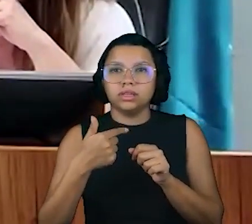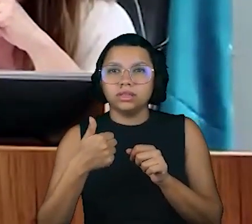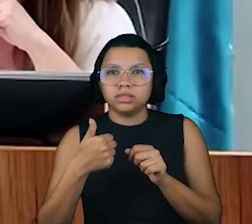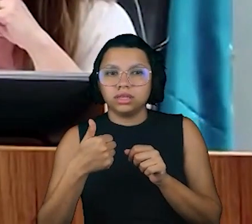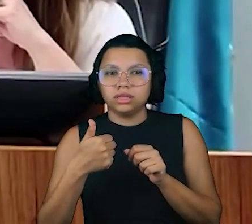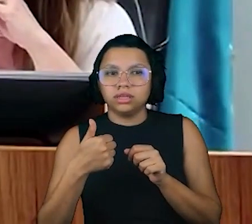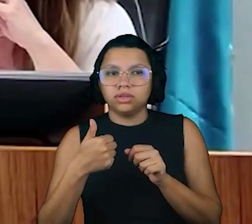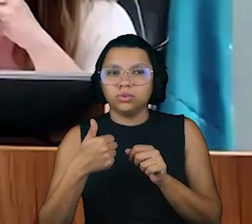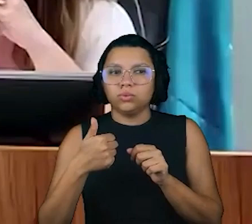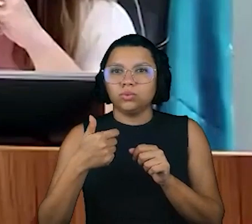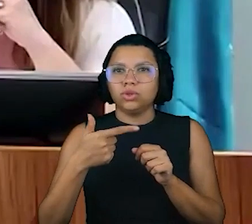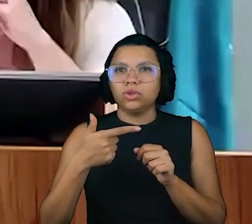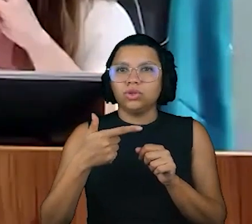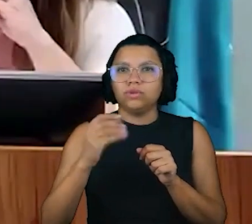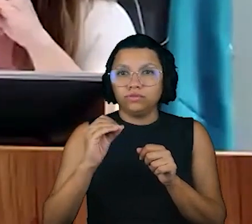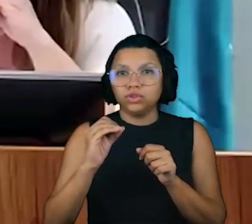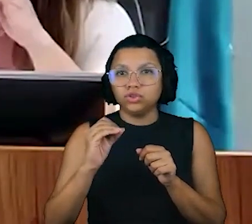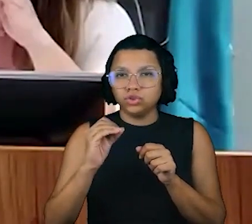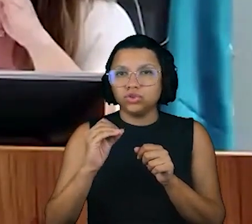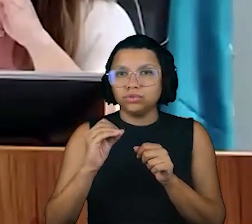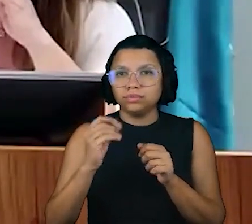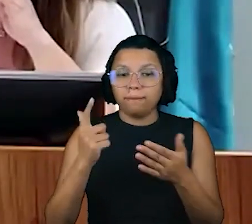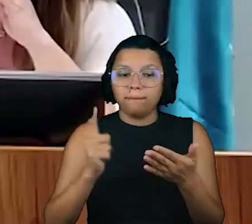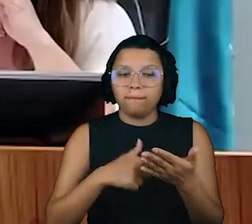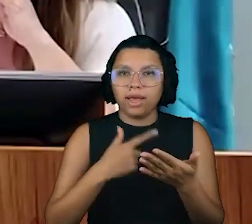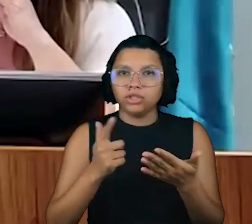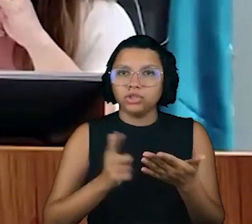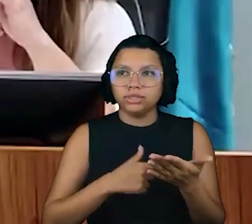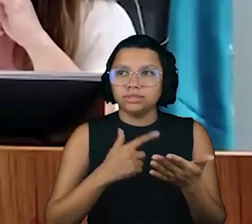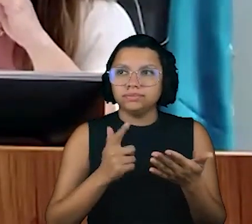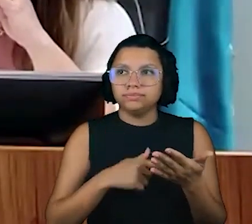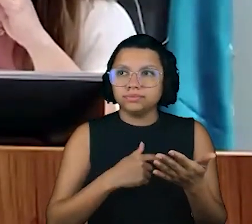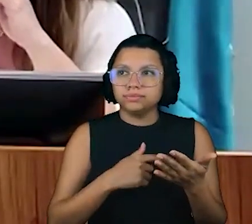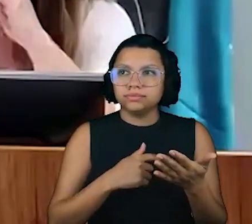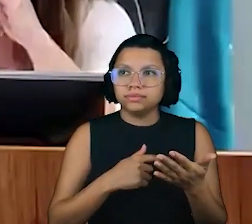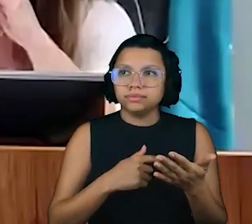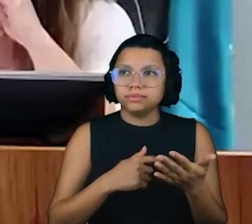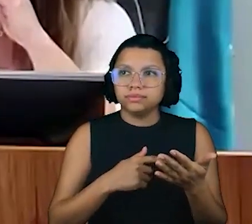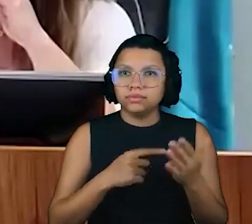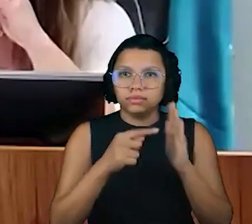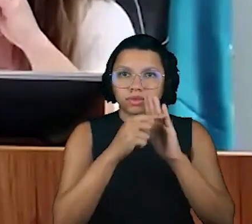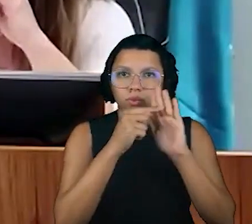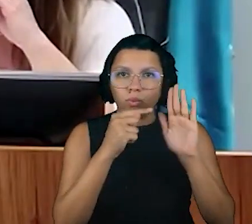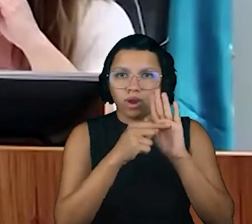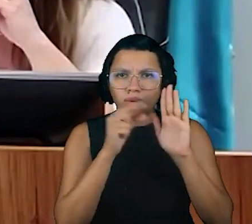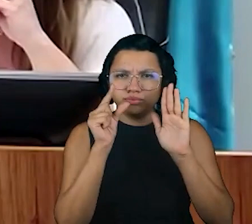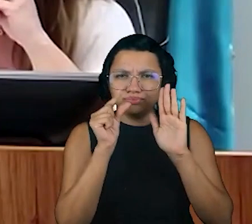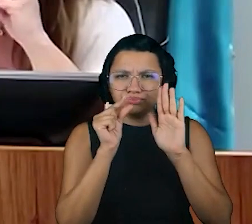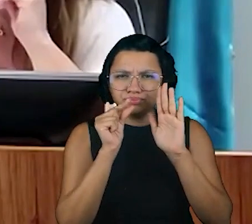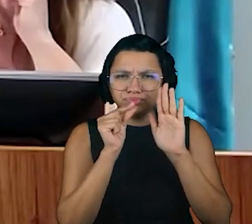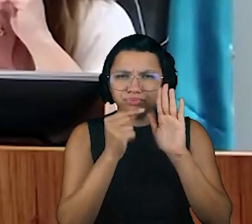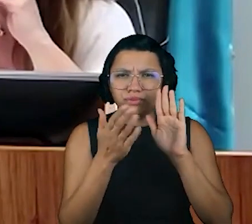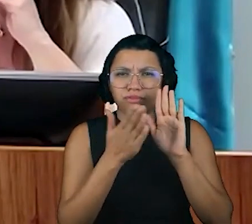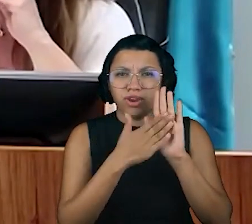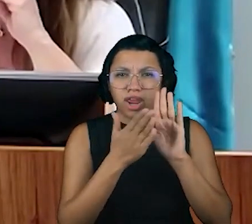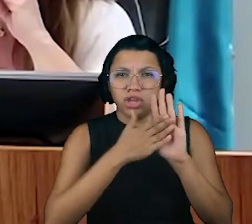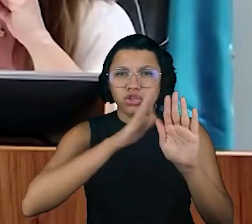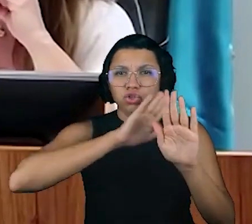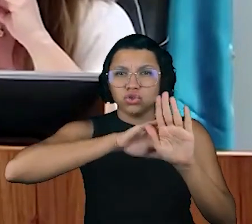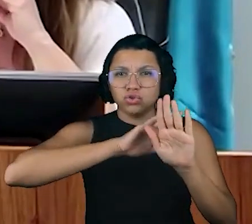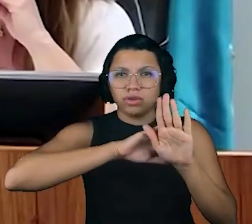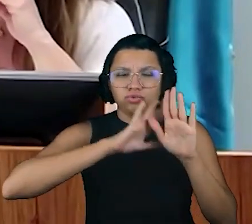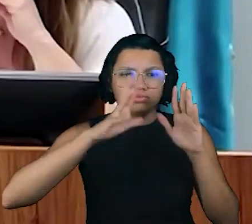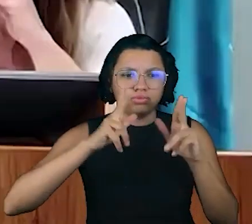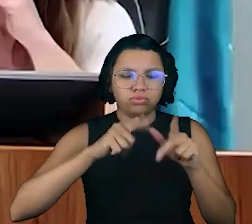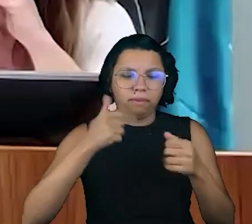120, arredondando 120 páginas, com linhas minúsculas, né? Frente e verso.